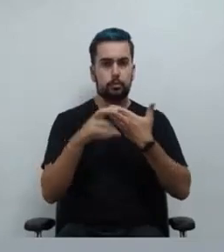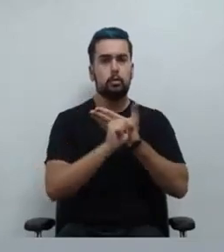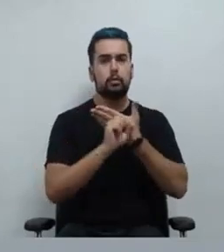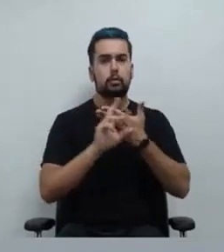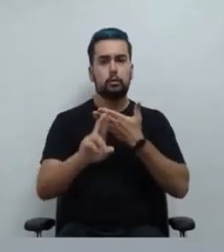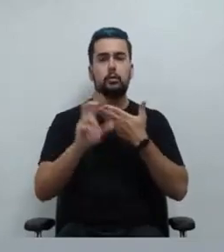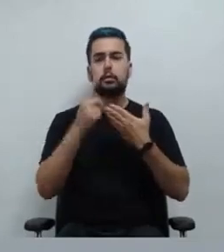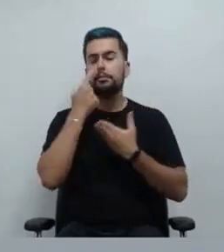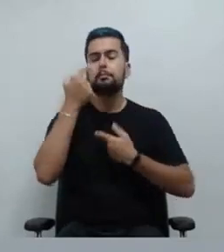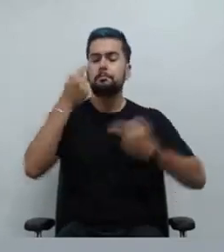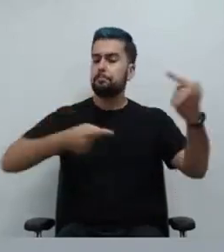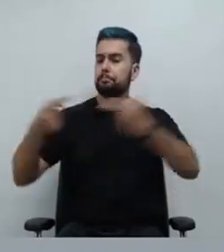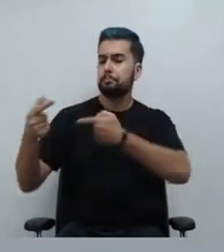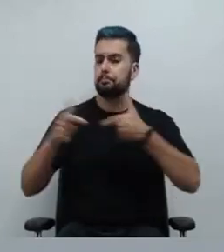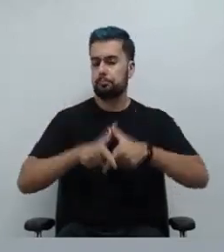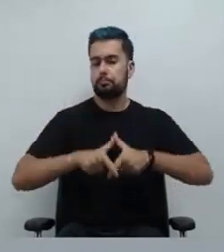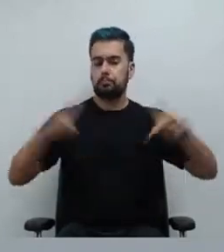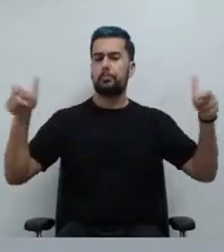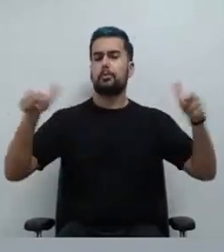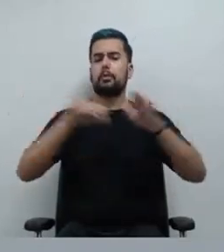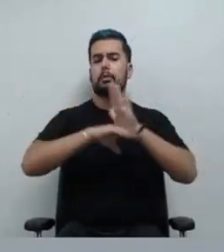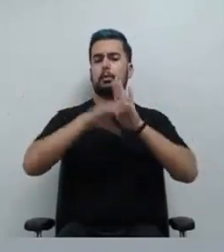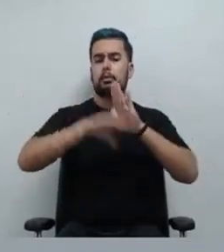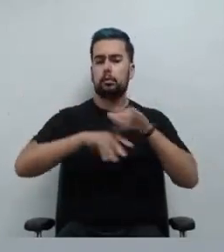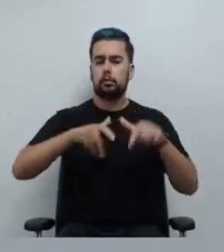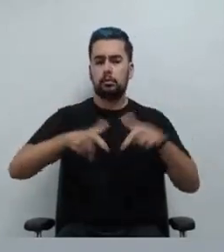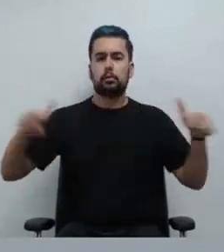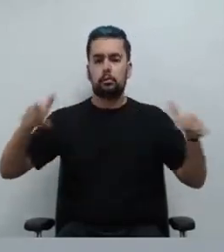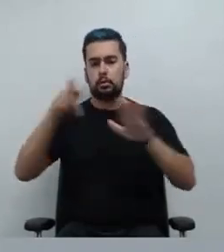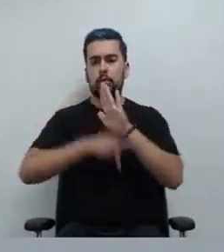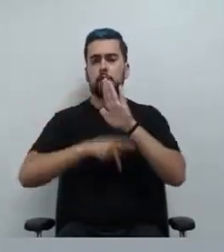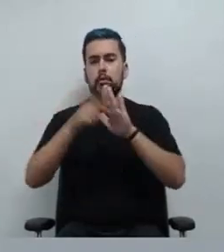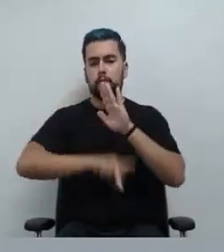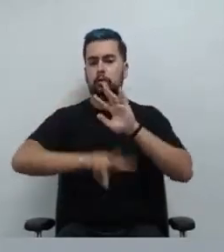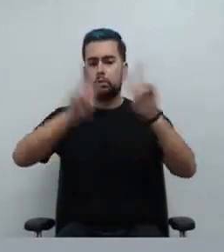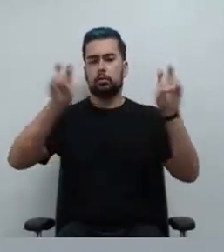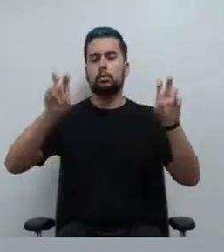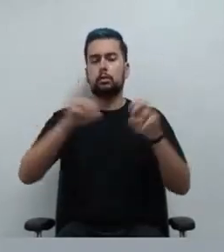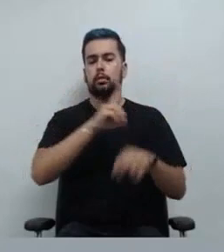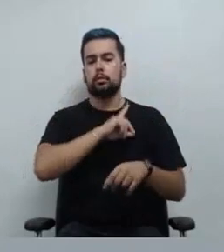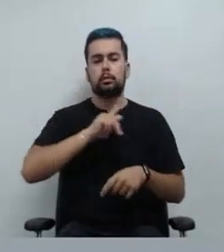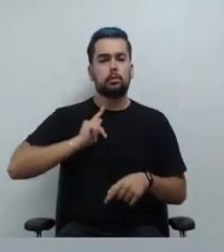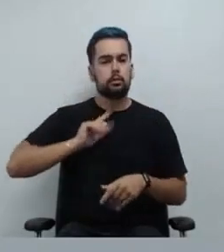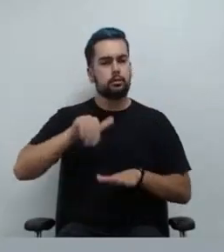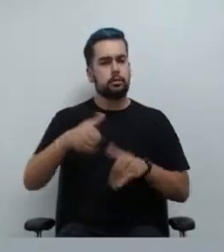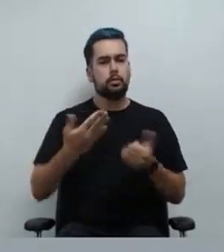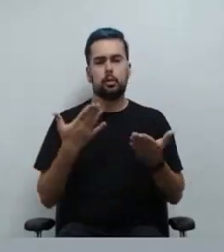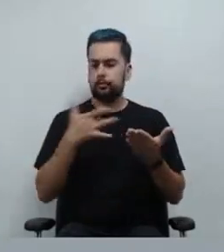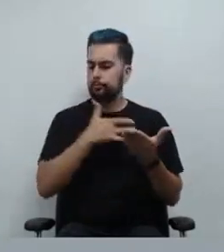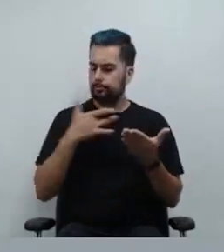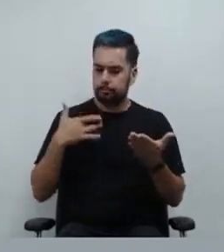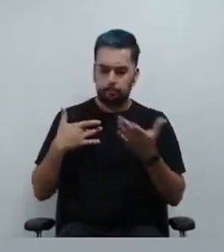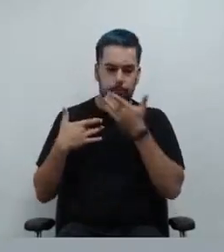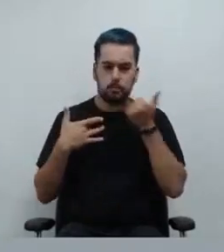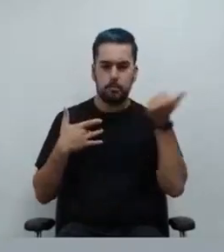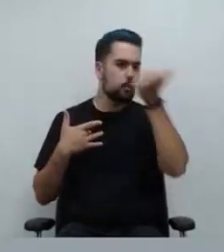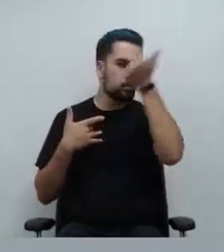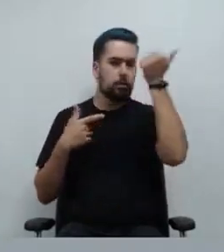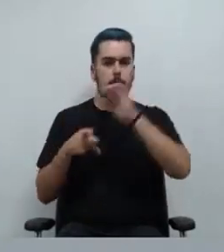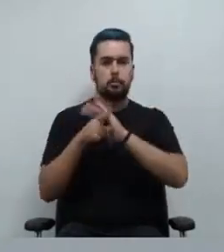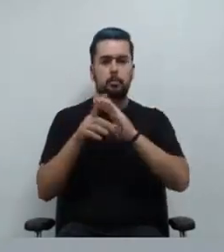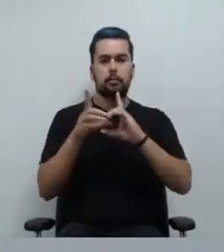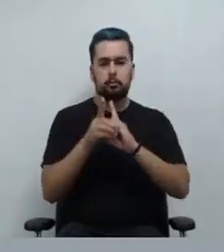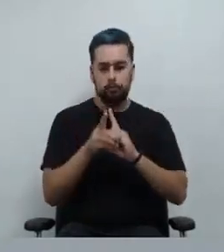de grande nível, né, de alto nível, de projetos sobre defensoria, e eu acho que isso é absolutamente saudável para a democracia interna e